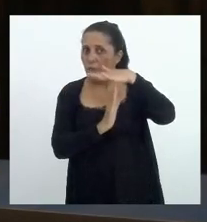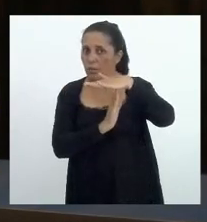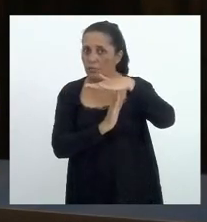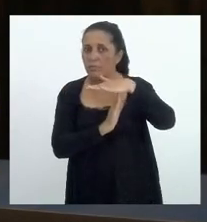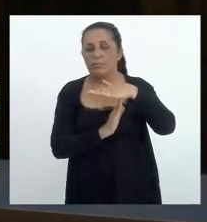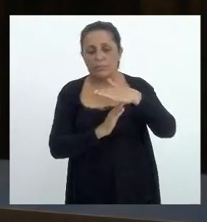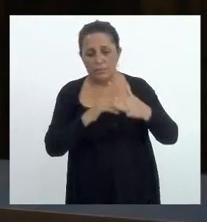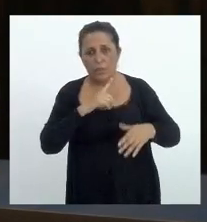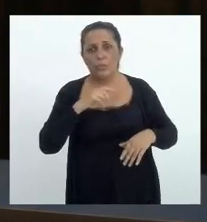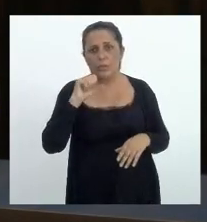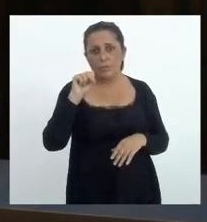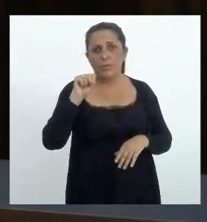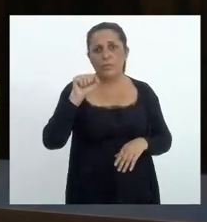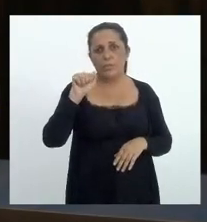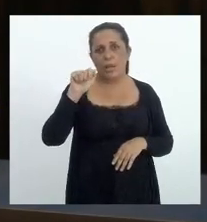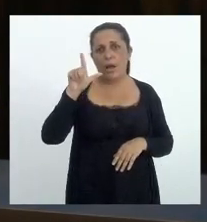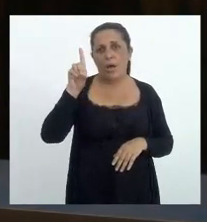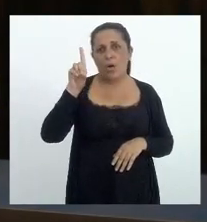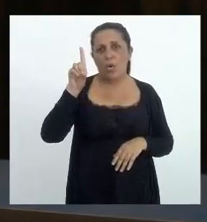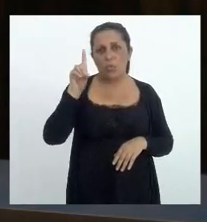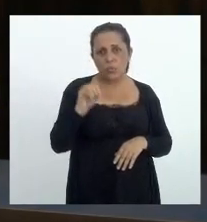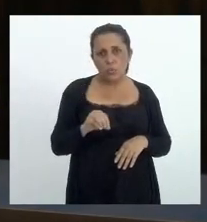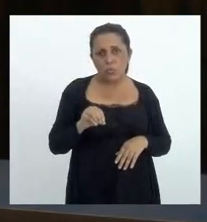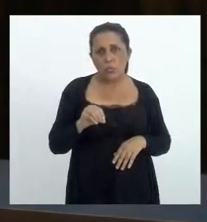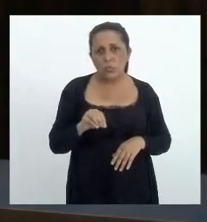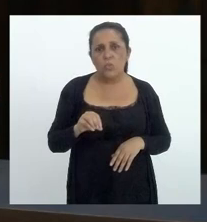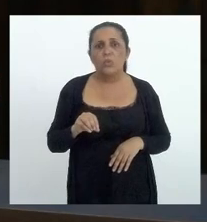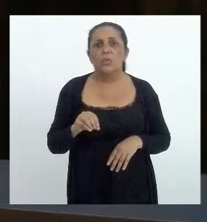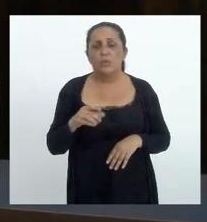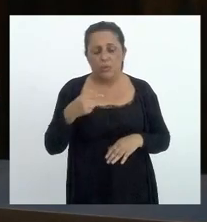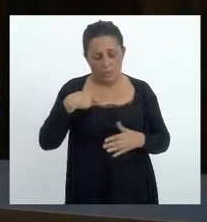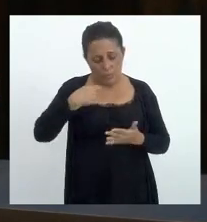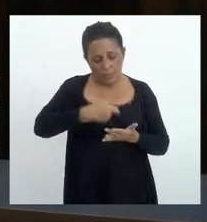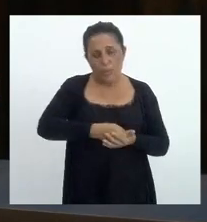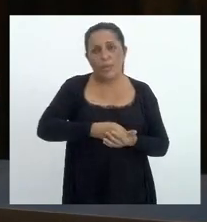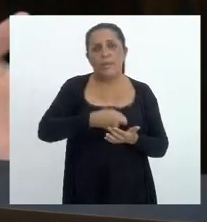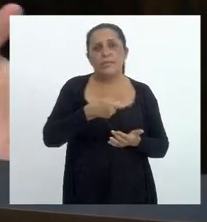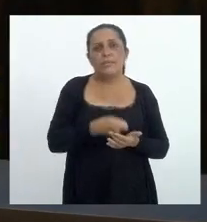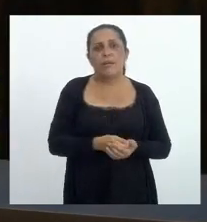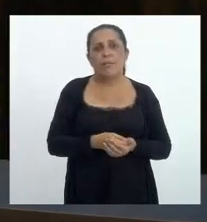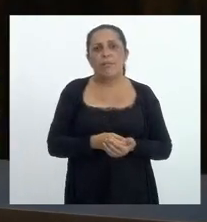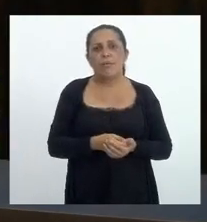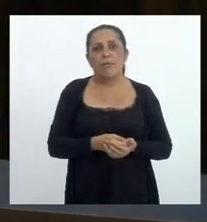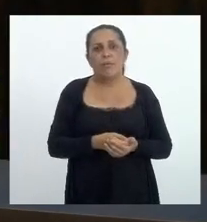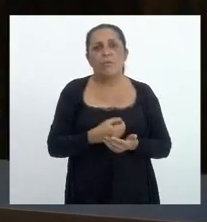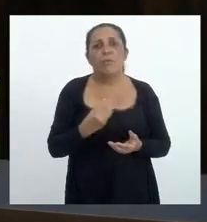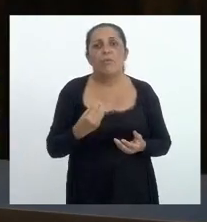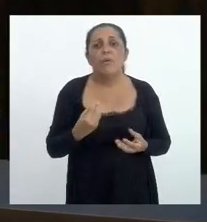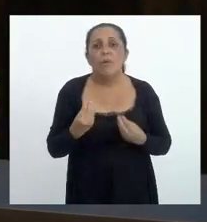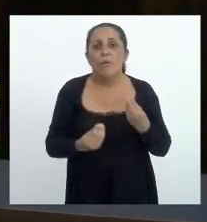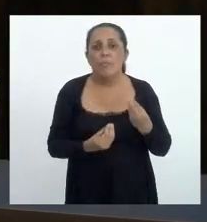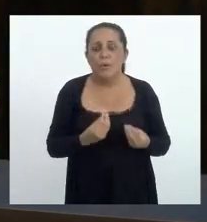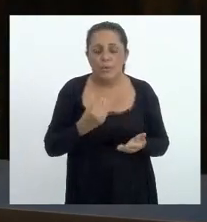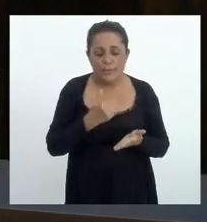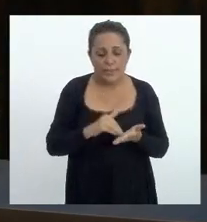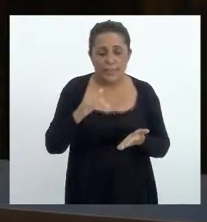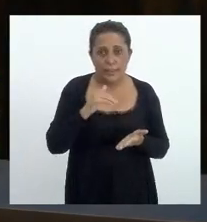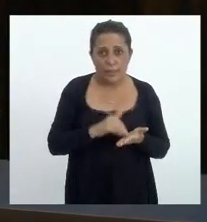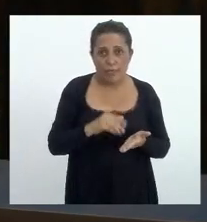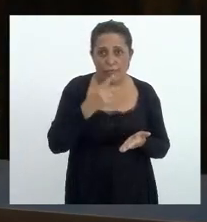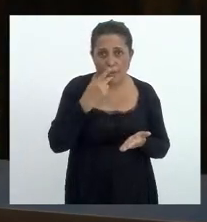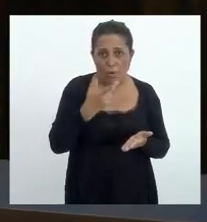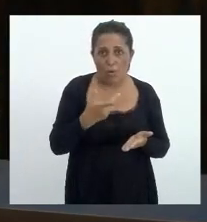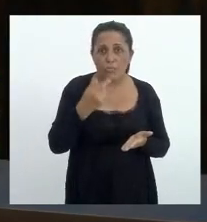vou ter um saldo para cumprir a obrigação, como o secretário acabou de mencionar, de